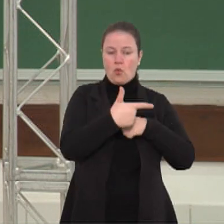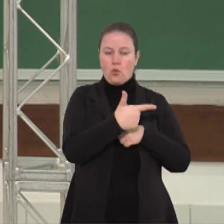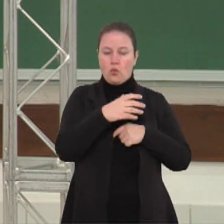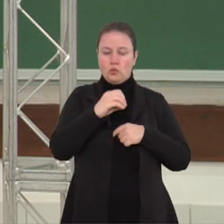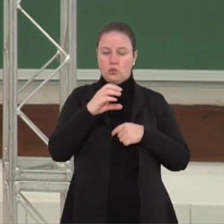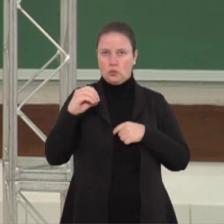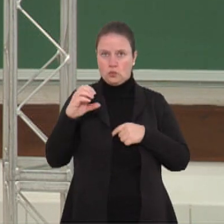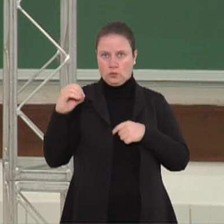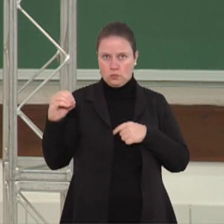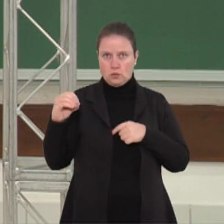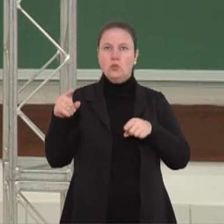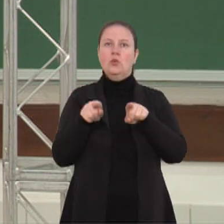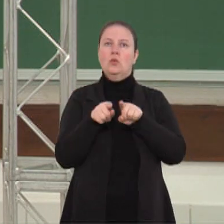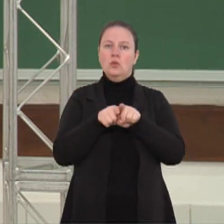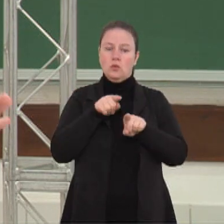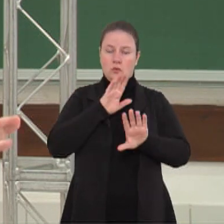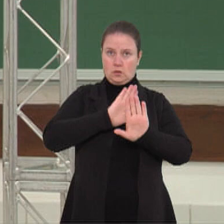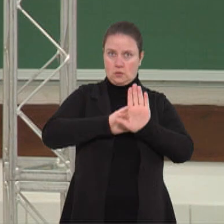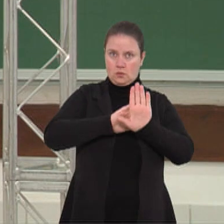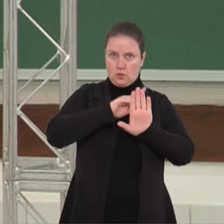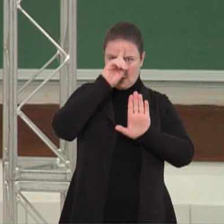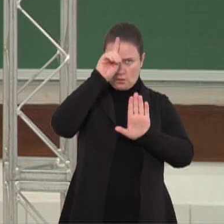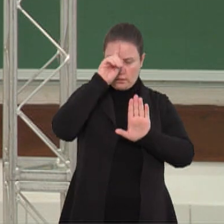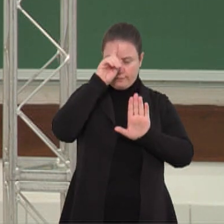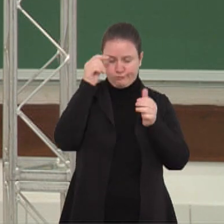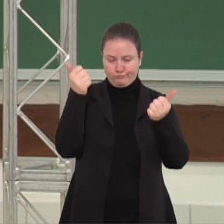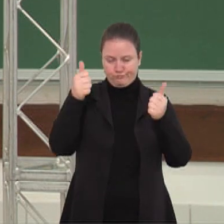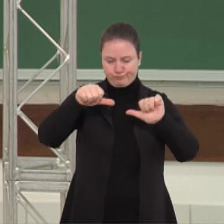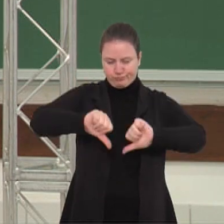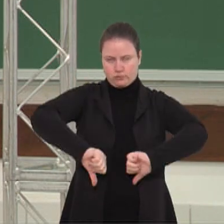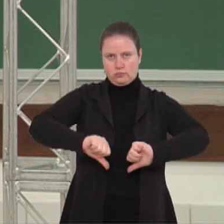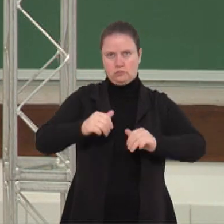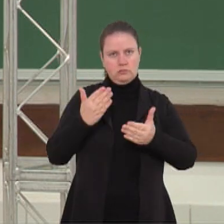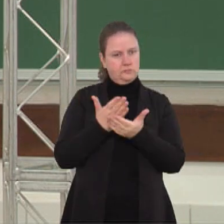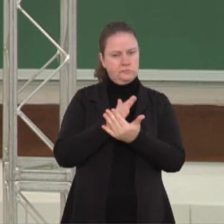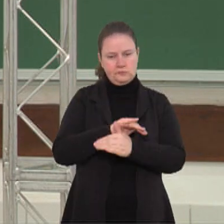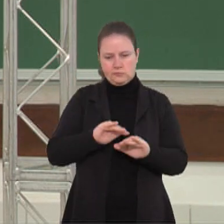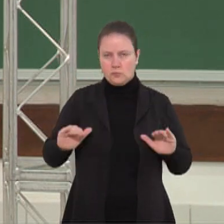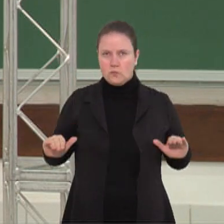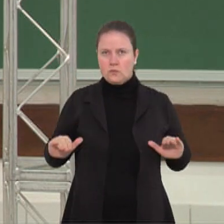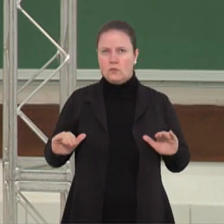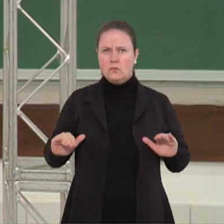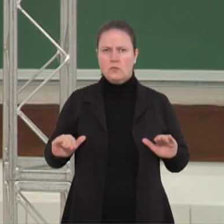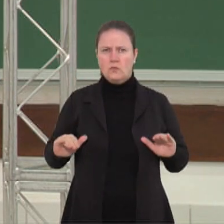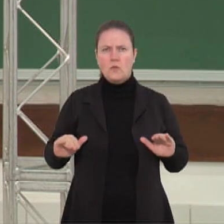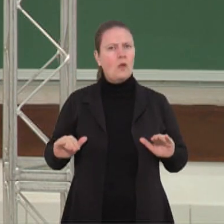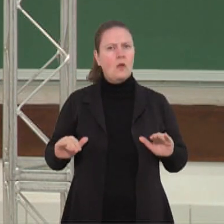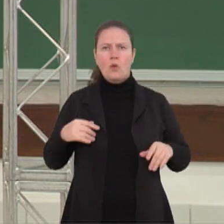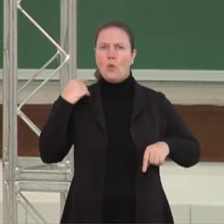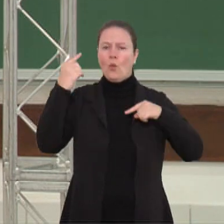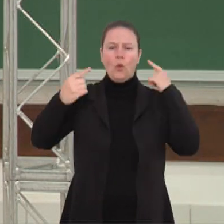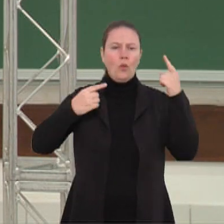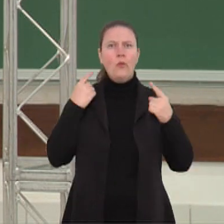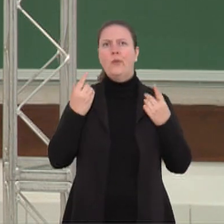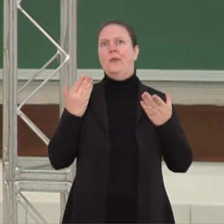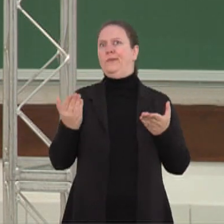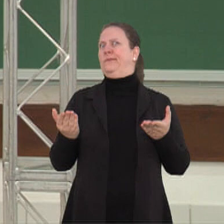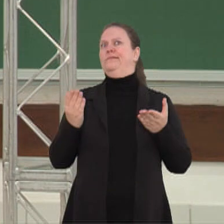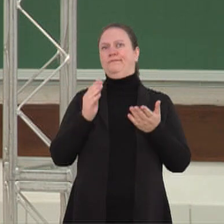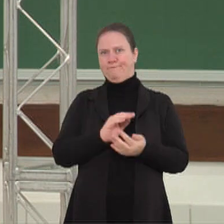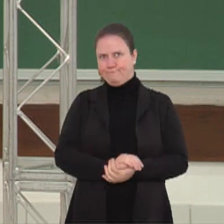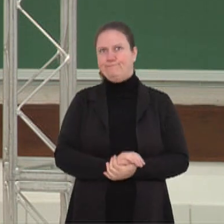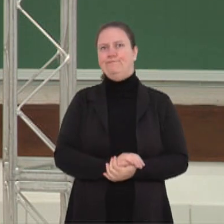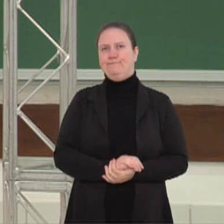essa ideia se deu por terra e torna-se absurdo quem afirma uma coisa dessa.